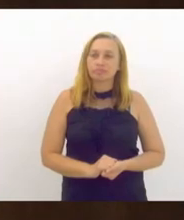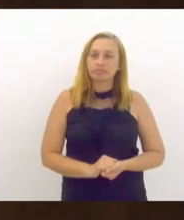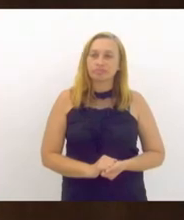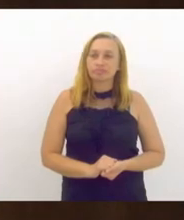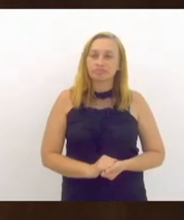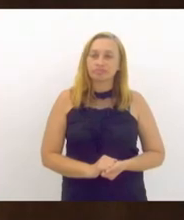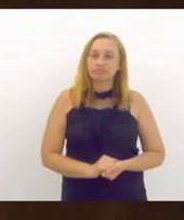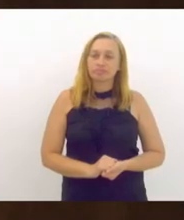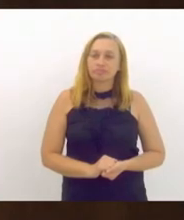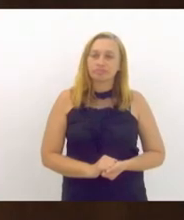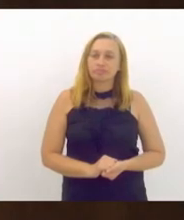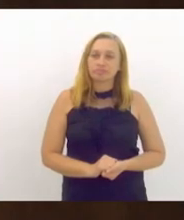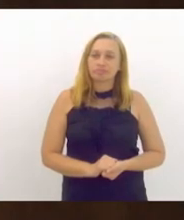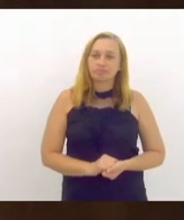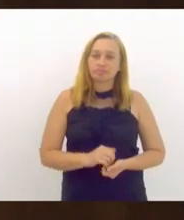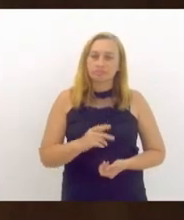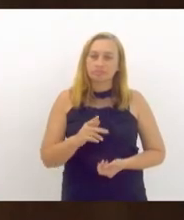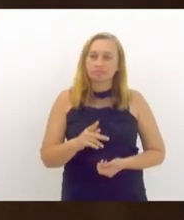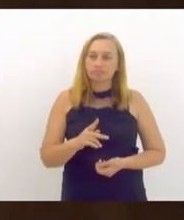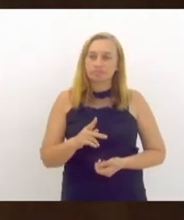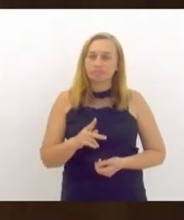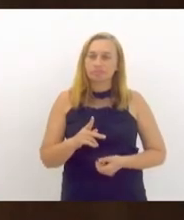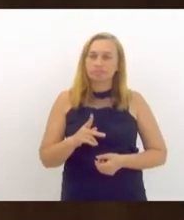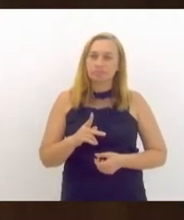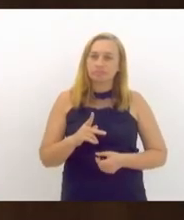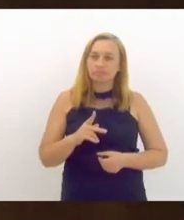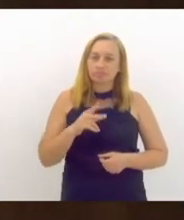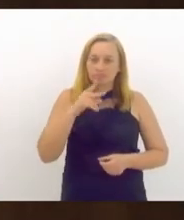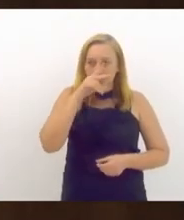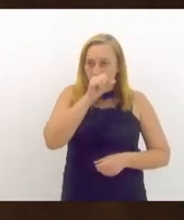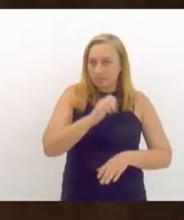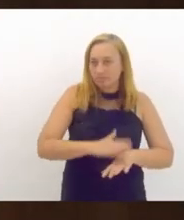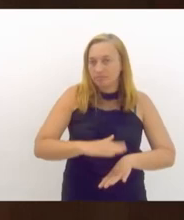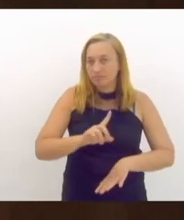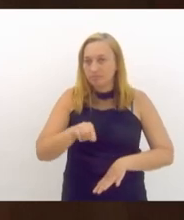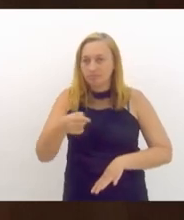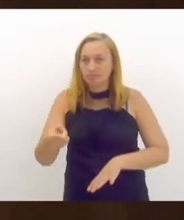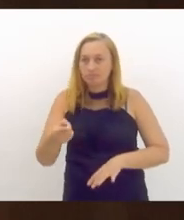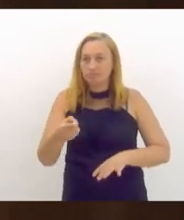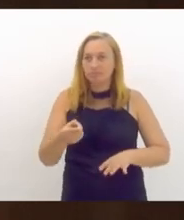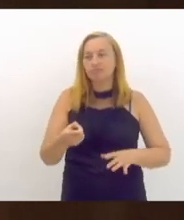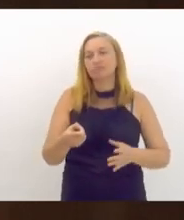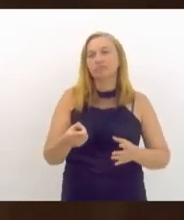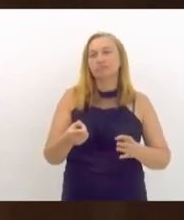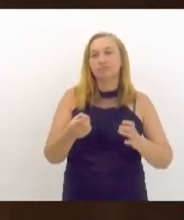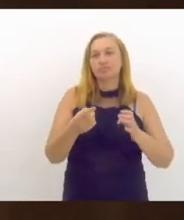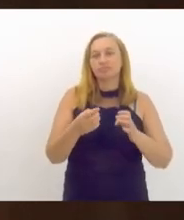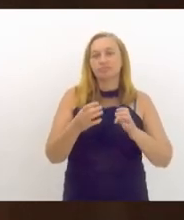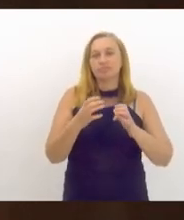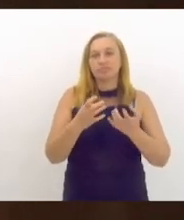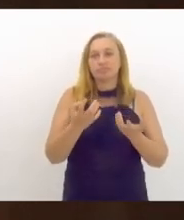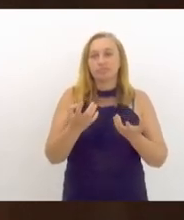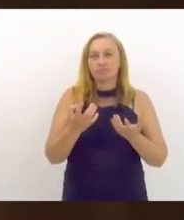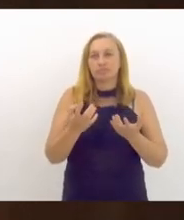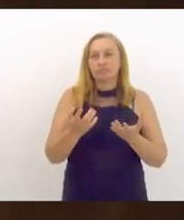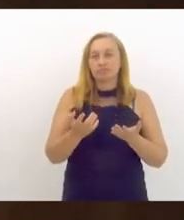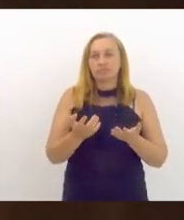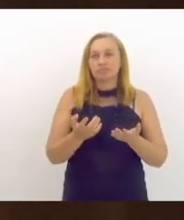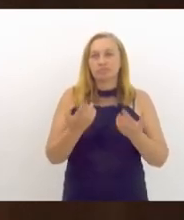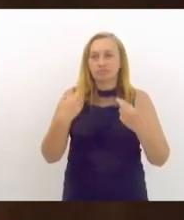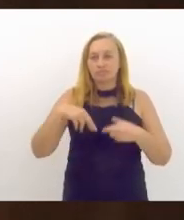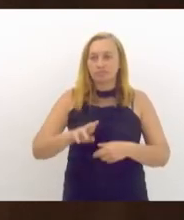intensidade com as demais religiões, não é? Os evangélicos também sofrem